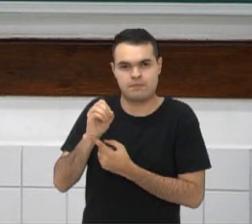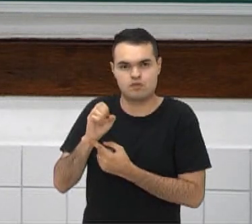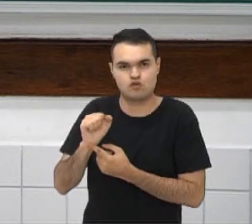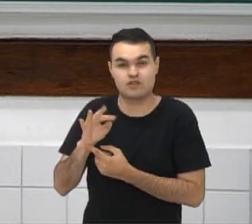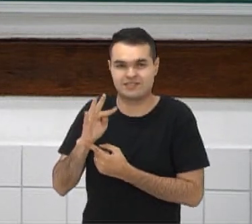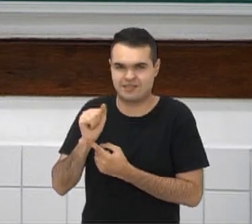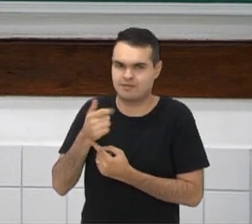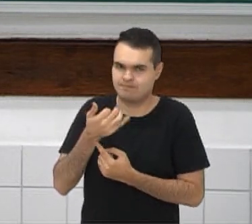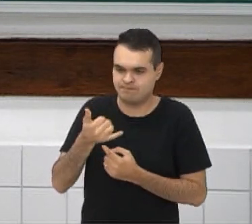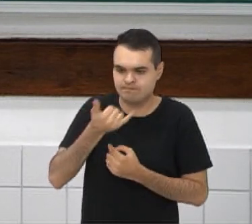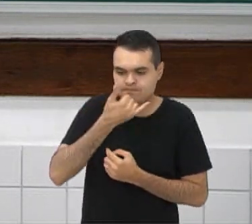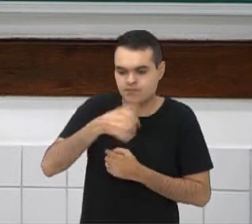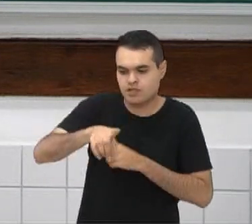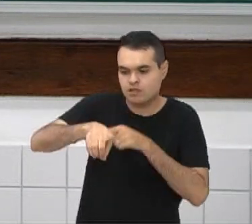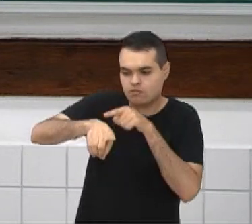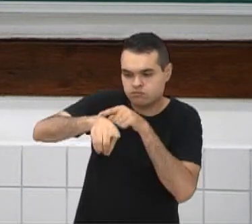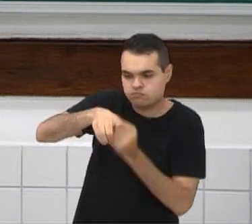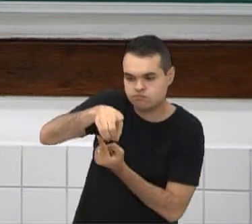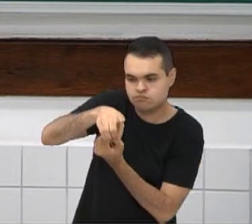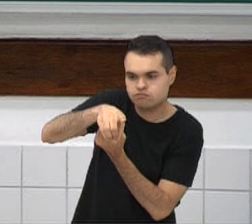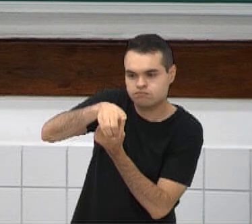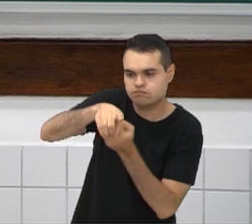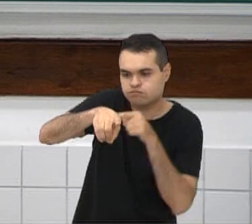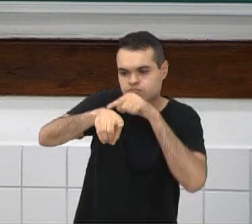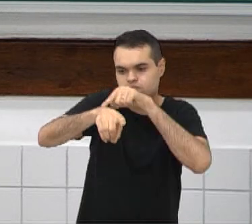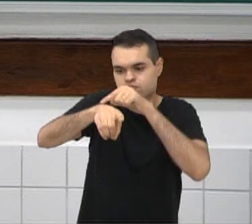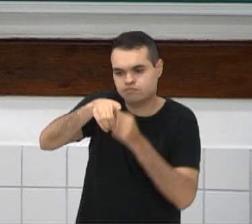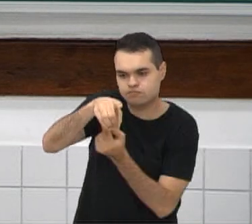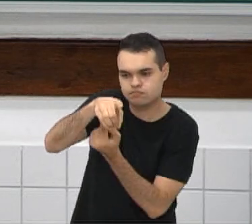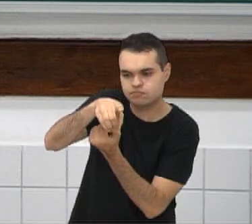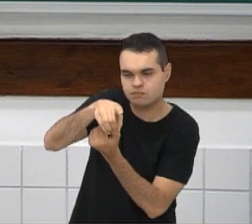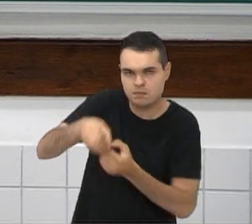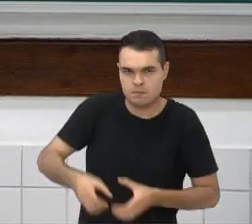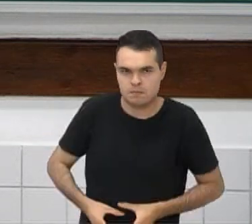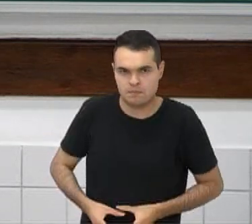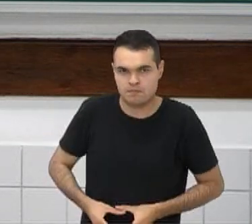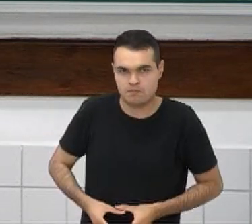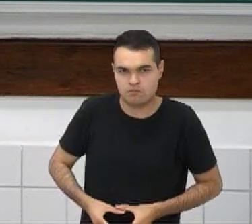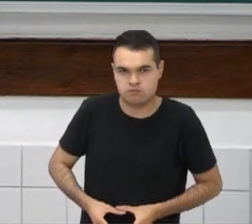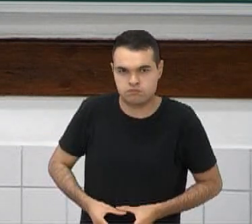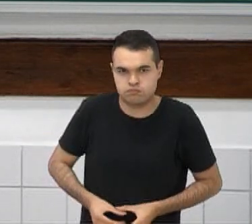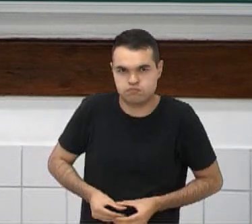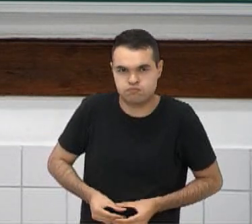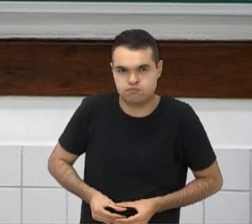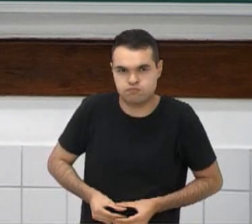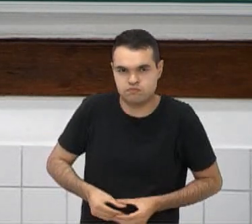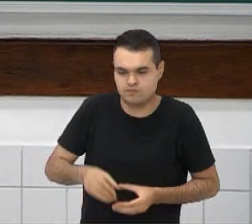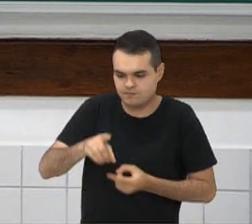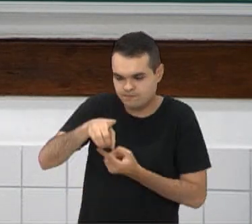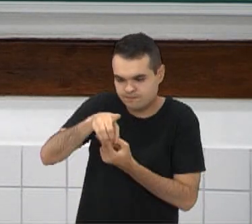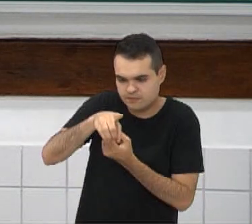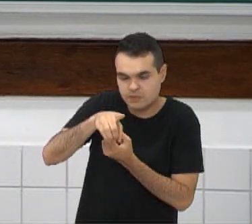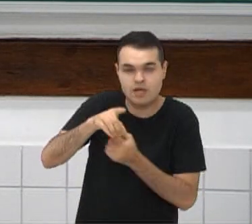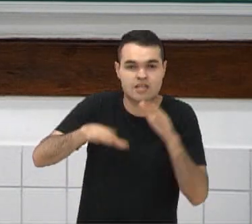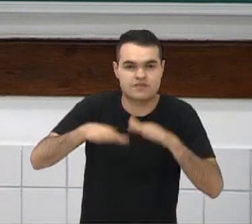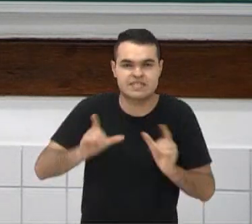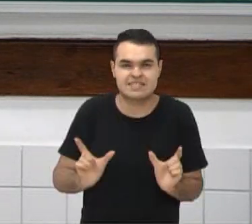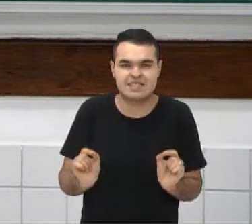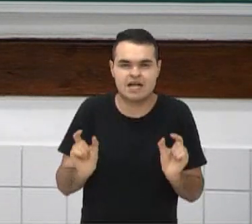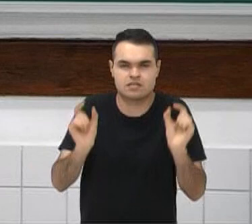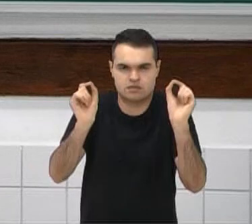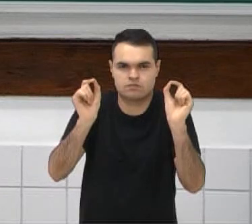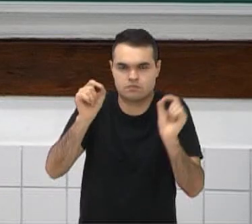pessoa, por exemplo, tem câncer de próstata, aumenta o tamanho dessa próstata, pressionando a bexiga. E um dos sintomas que vai acontecer no câncer de